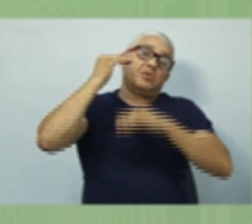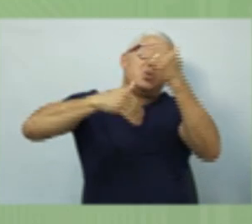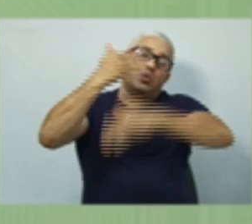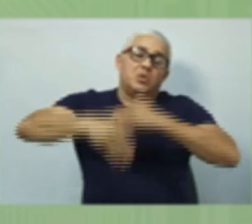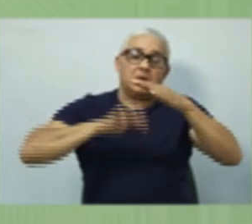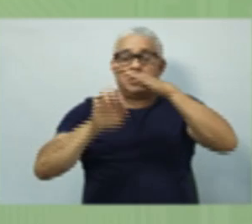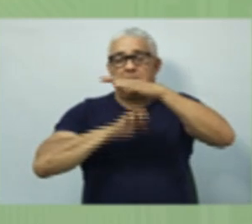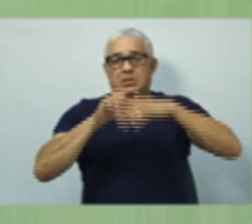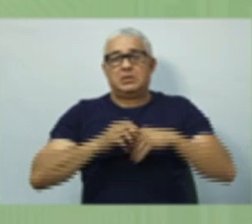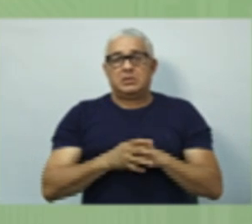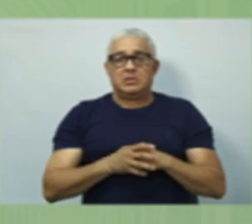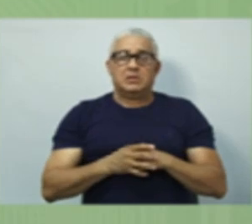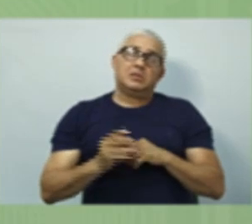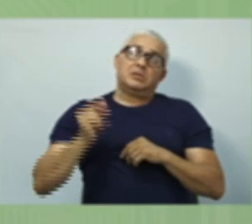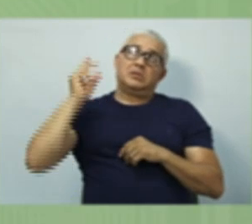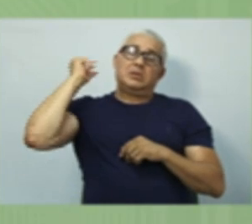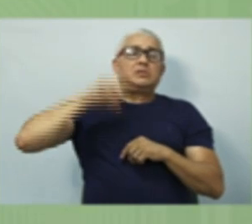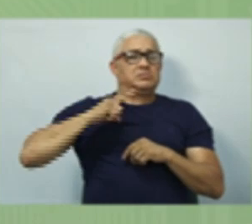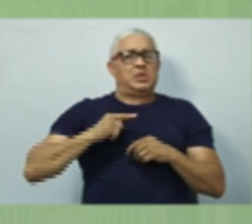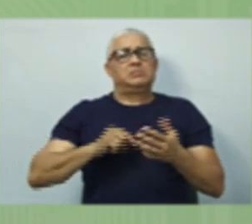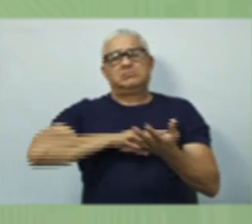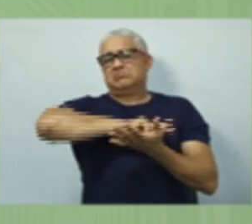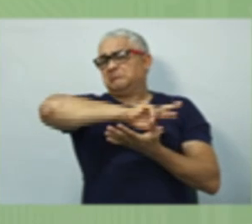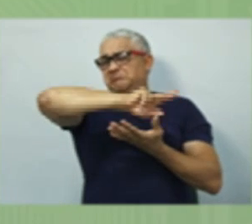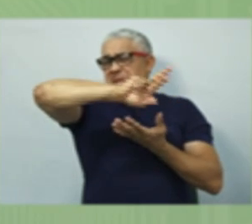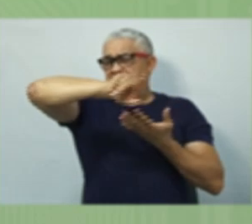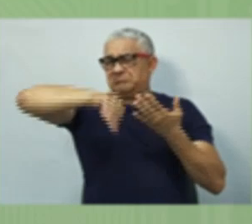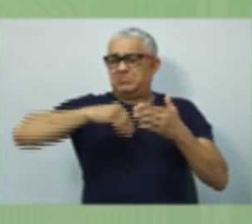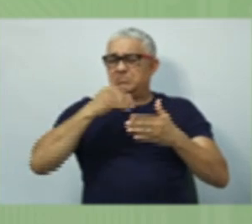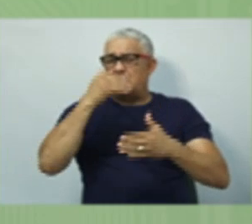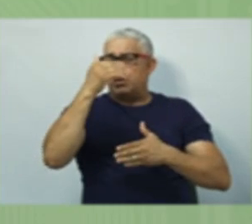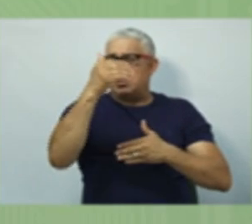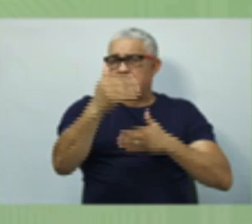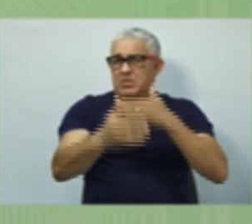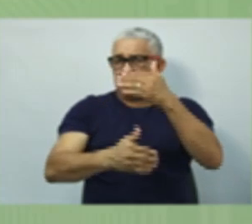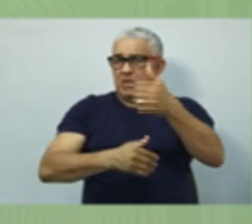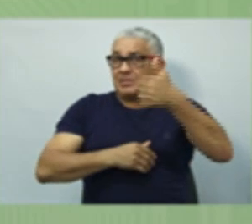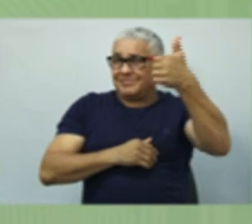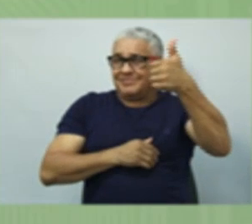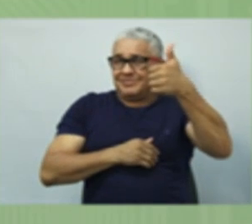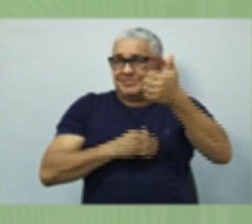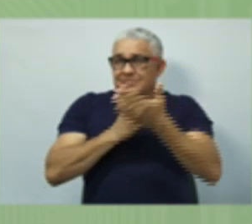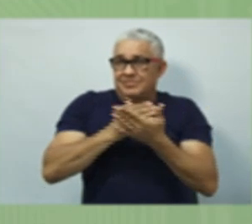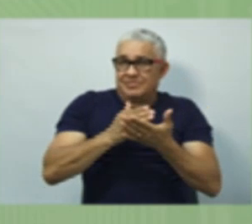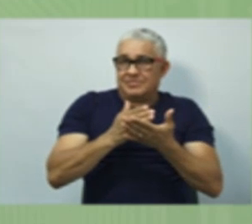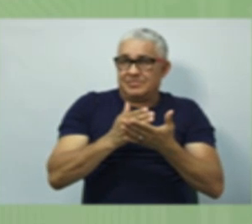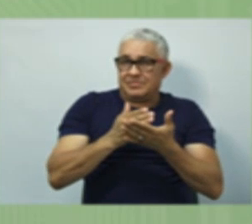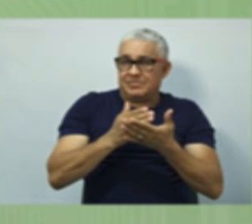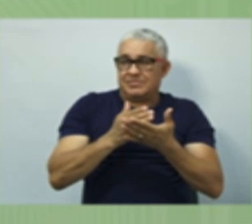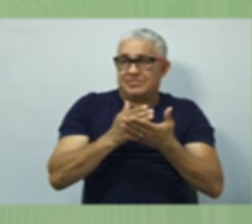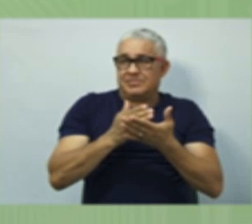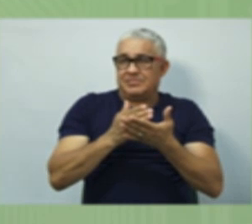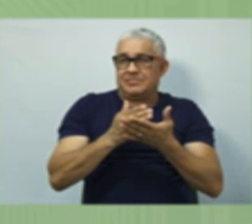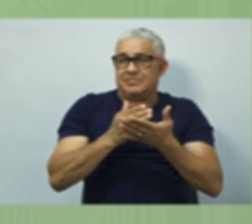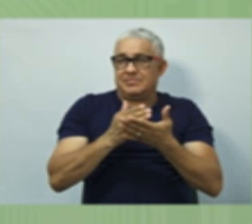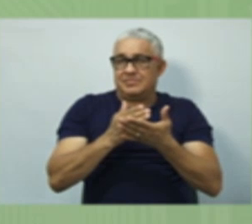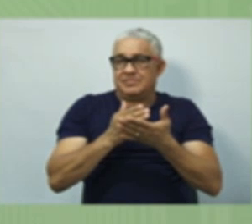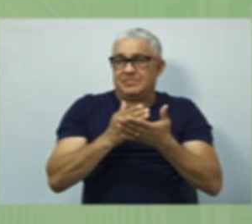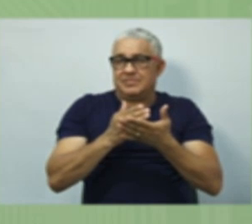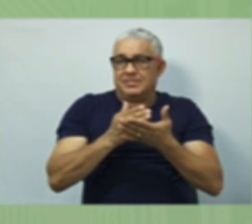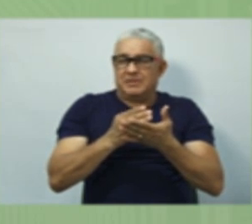das empresas. Nós tivemos várias fases, então a primeira fase começou lá na fase artesanal, que foi